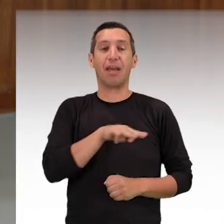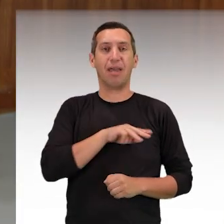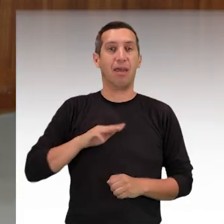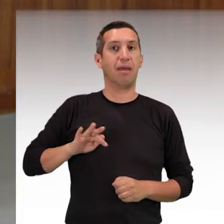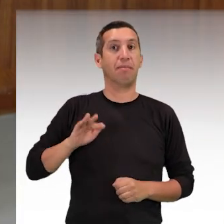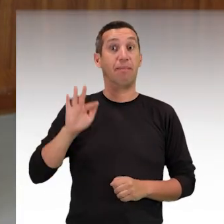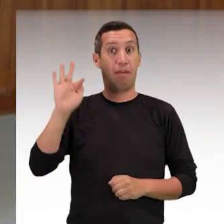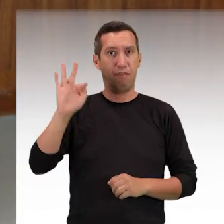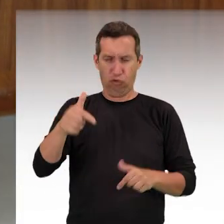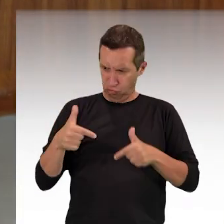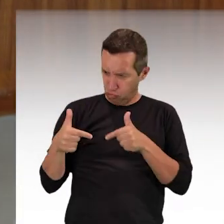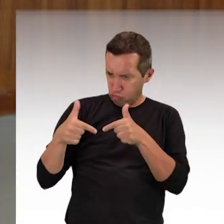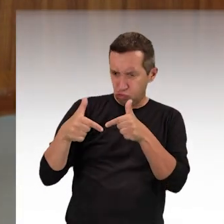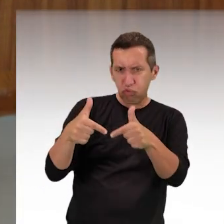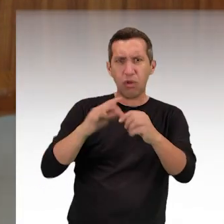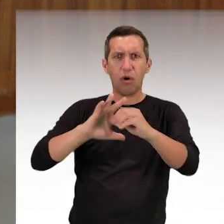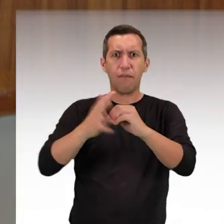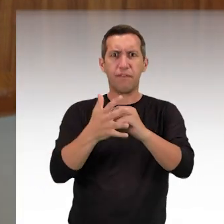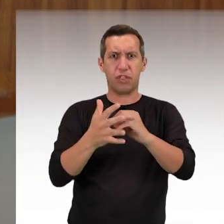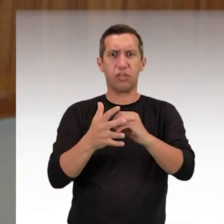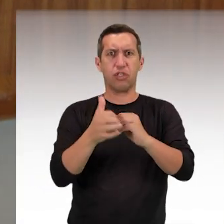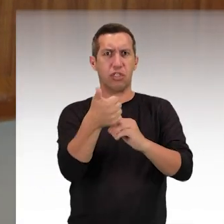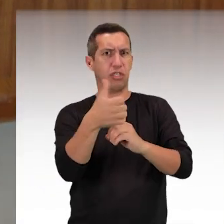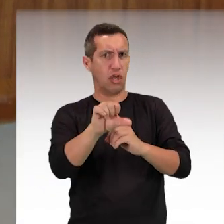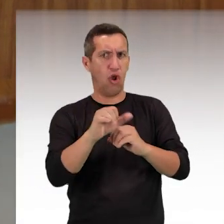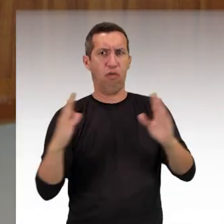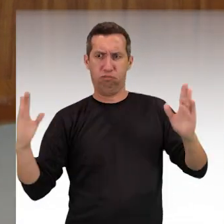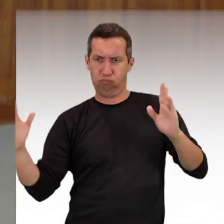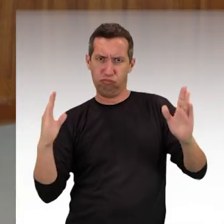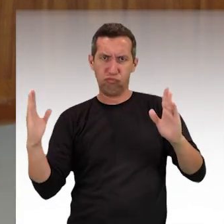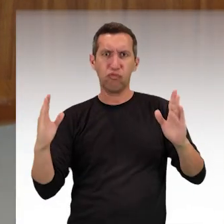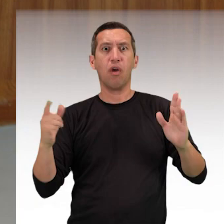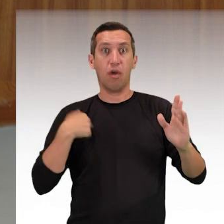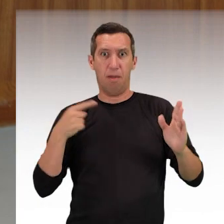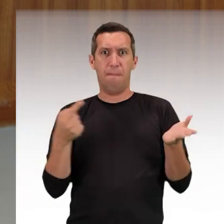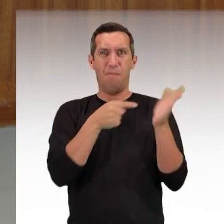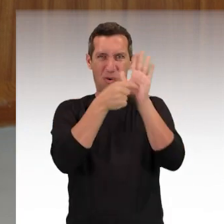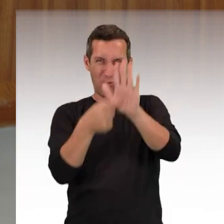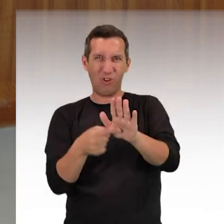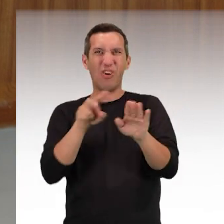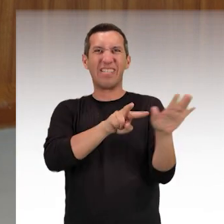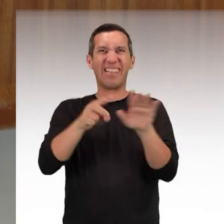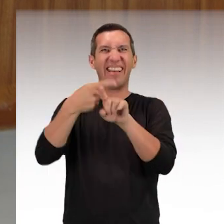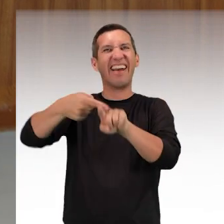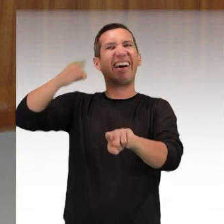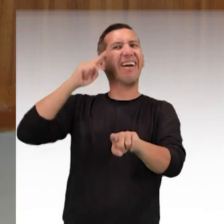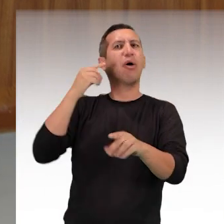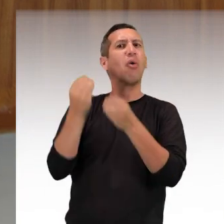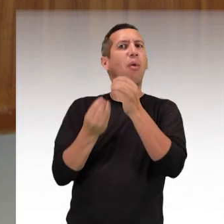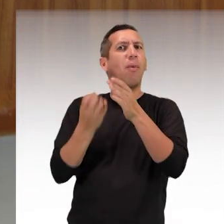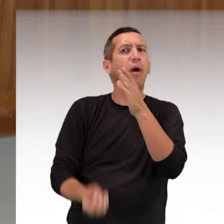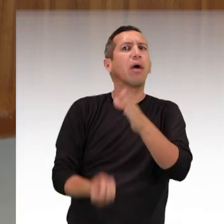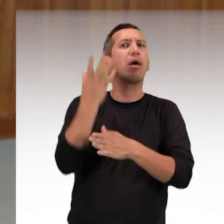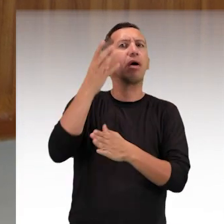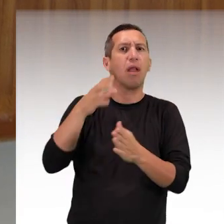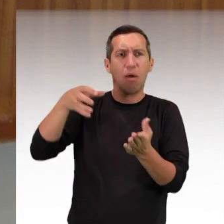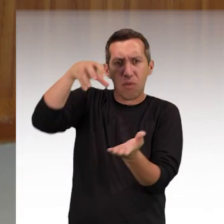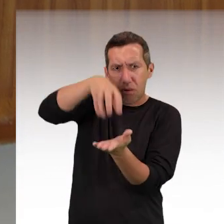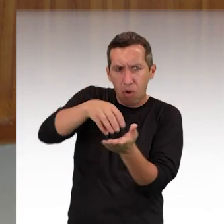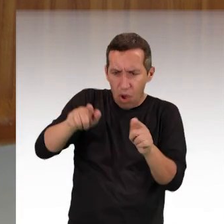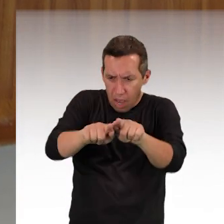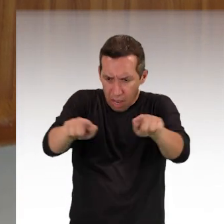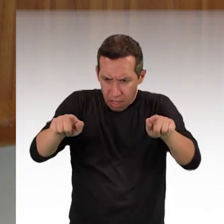MPF no combate à Covid-19. Semana passada, a gente mostrou aqui no IP como foi a criação do